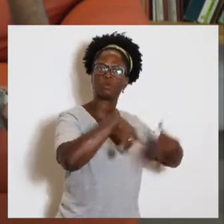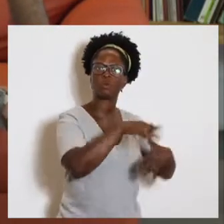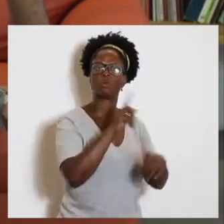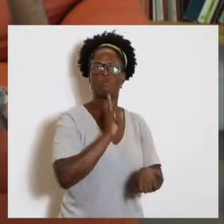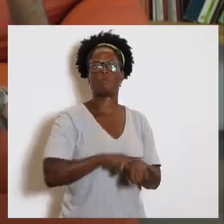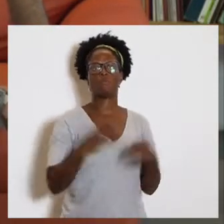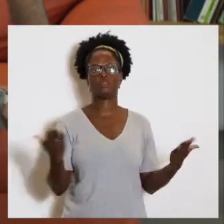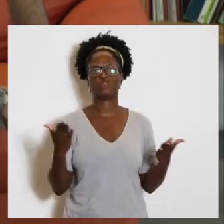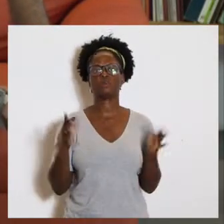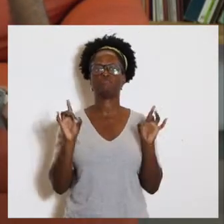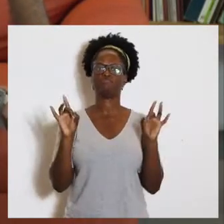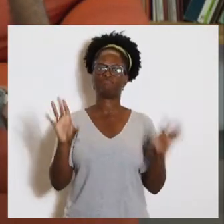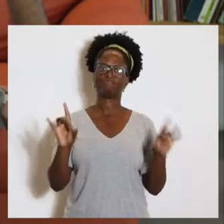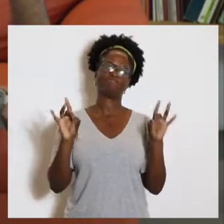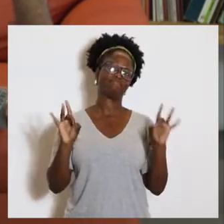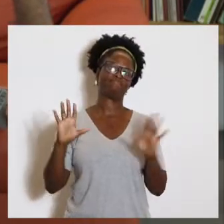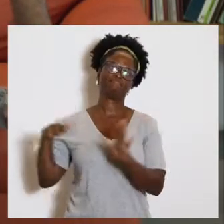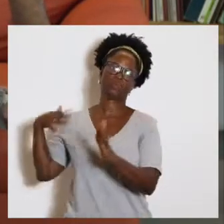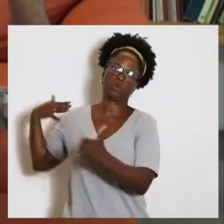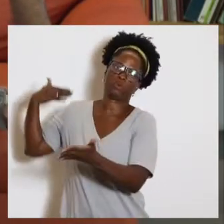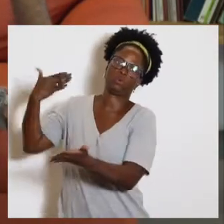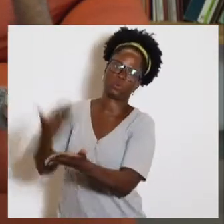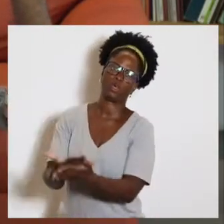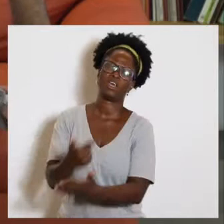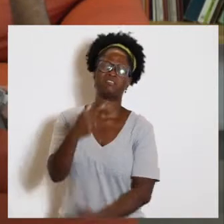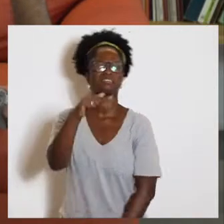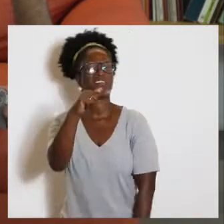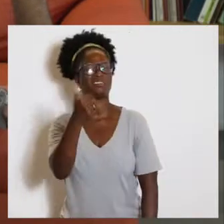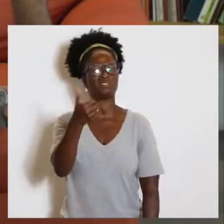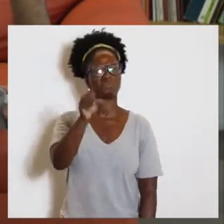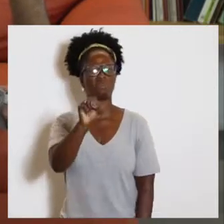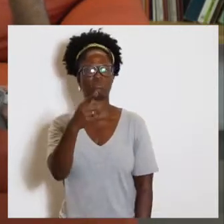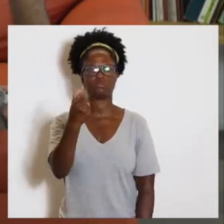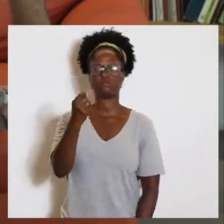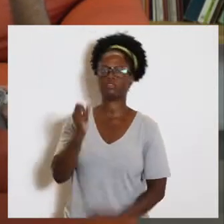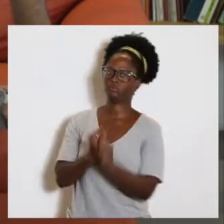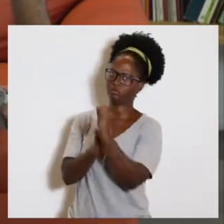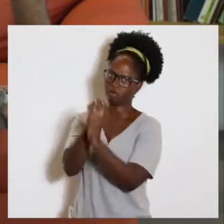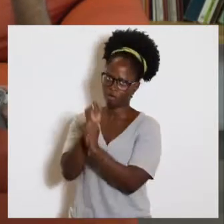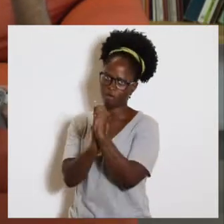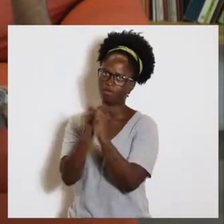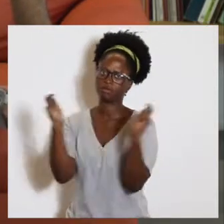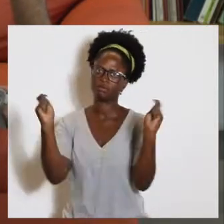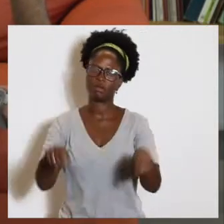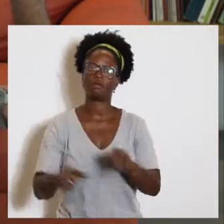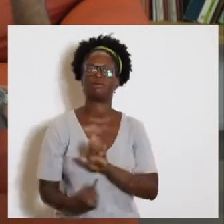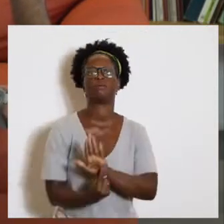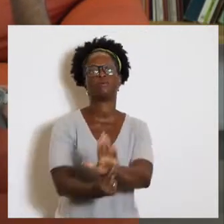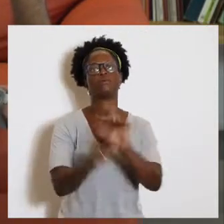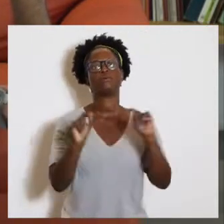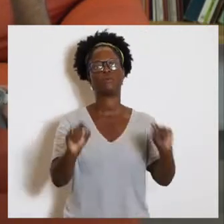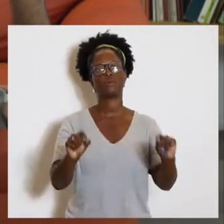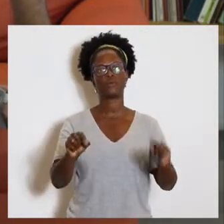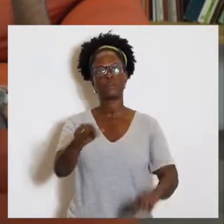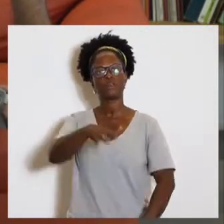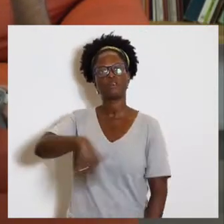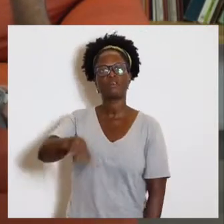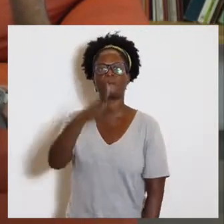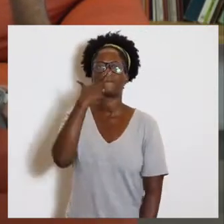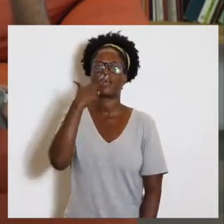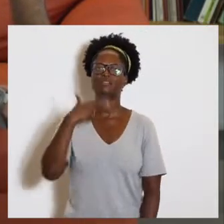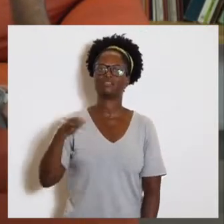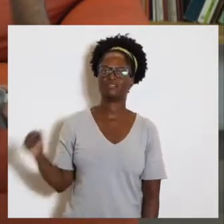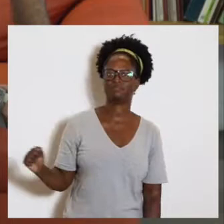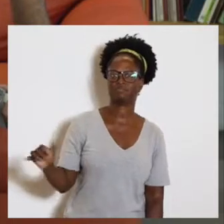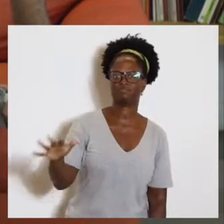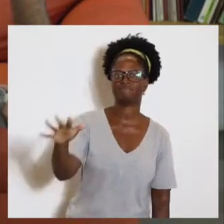super especial os últimos 17 18 20 anos poderiam representar uma espécie de primavera